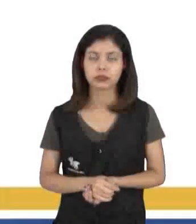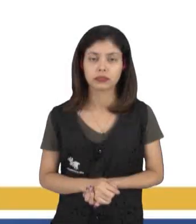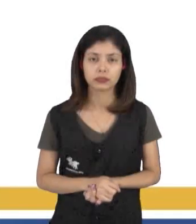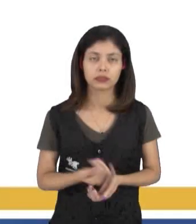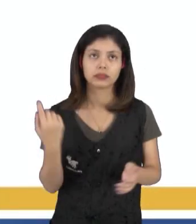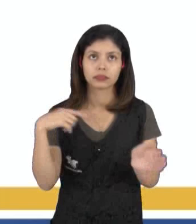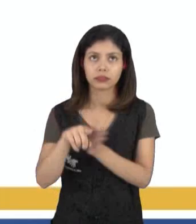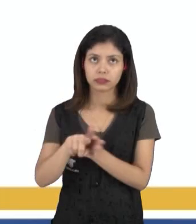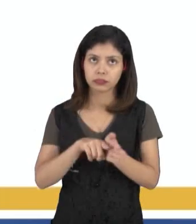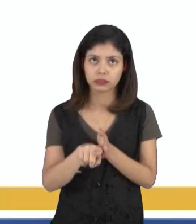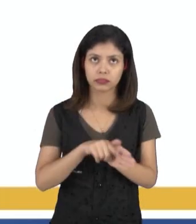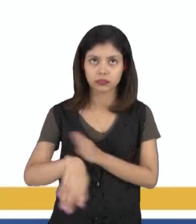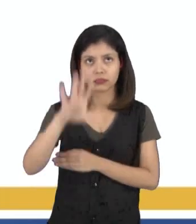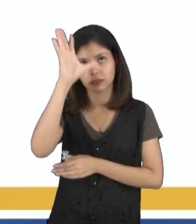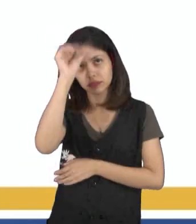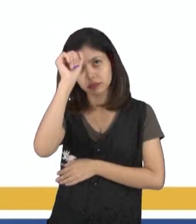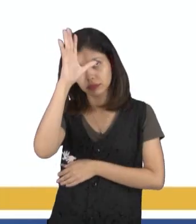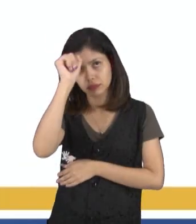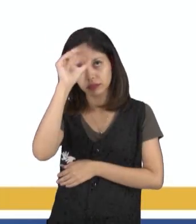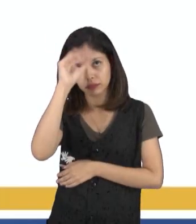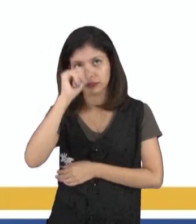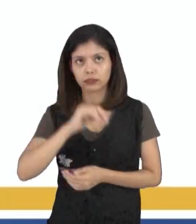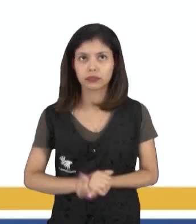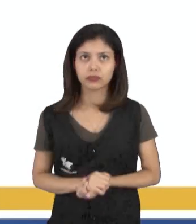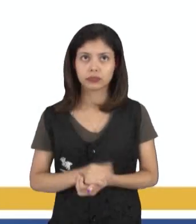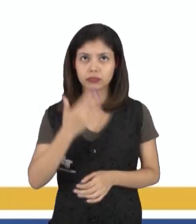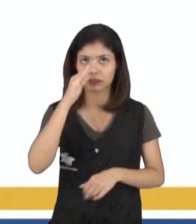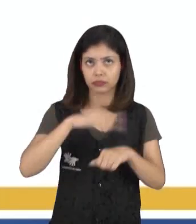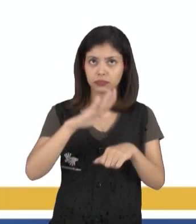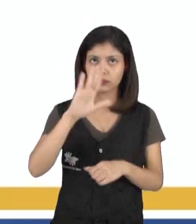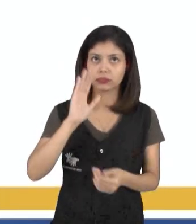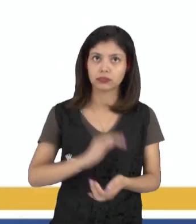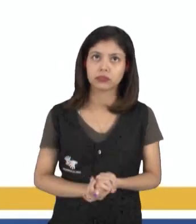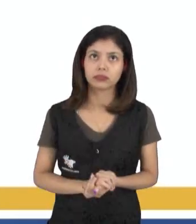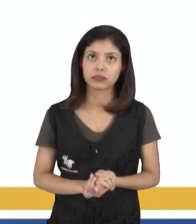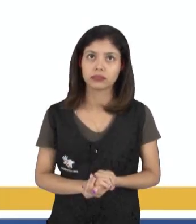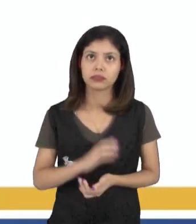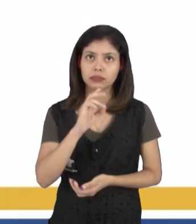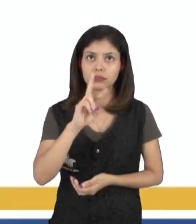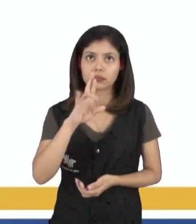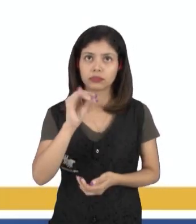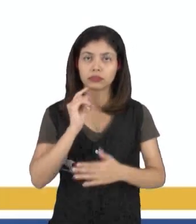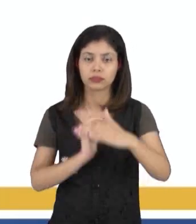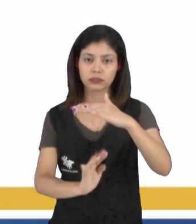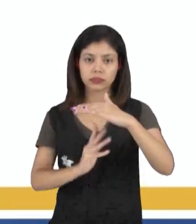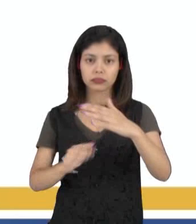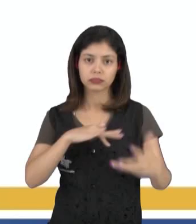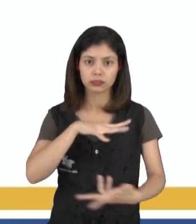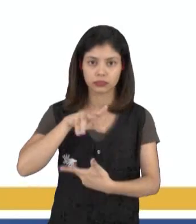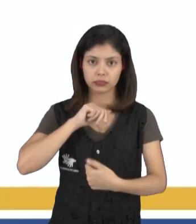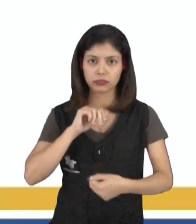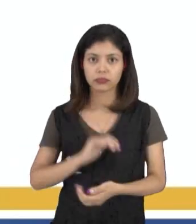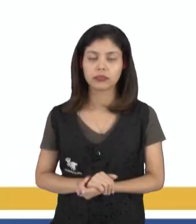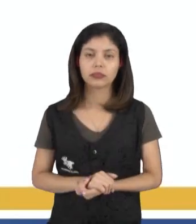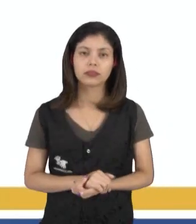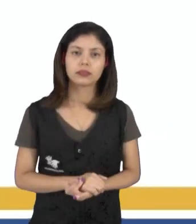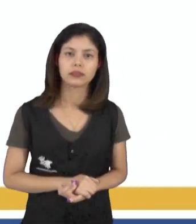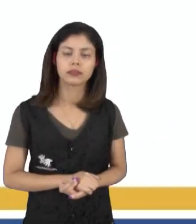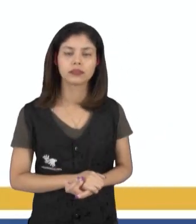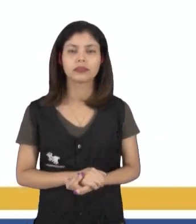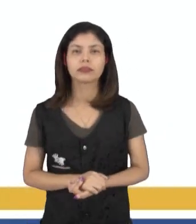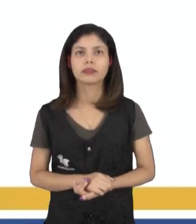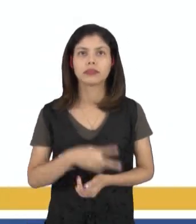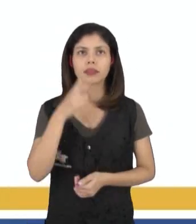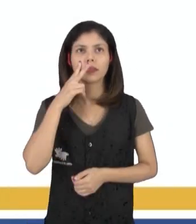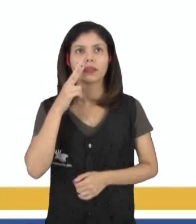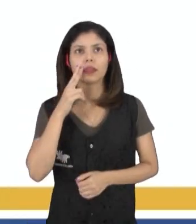Olha aqui, pesquisando, aprenderemos mais sobre a crise migratória mundial. Vejam ali o